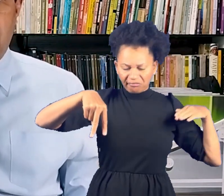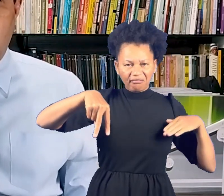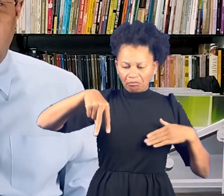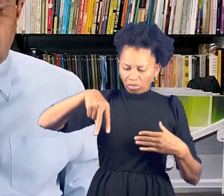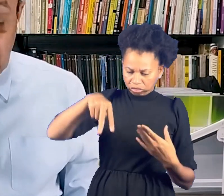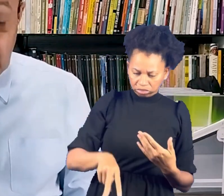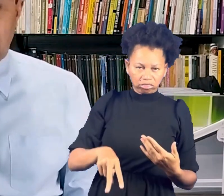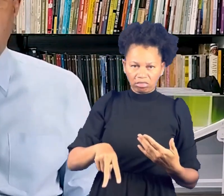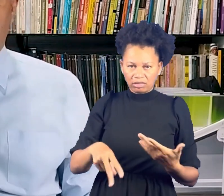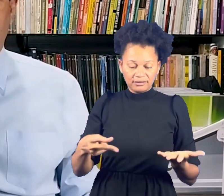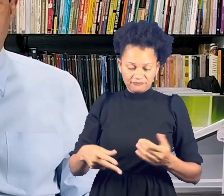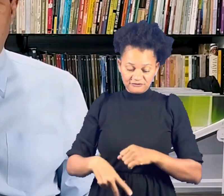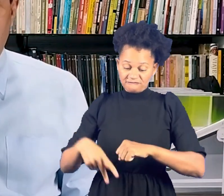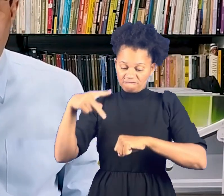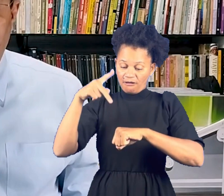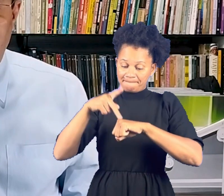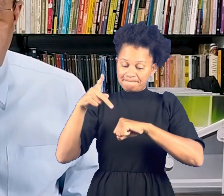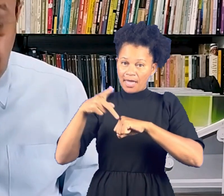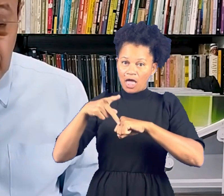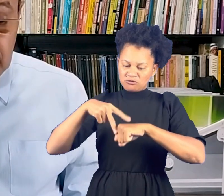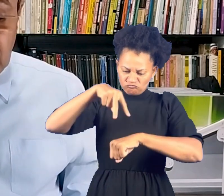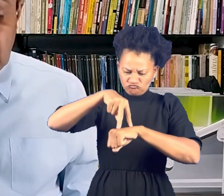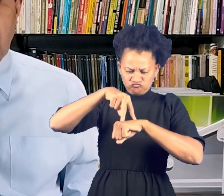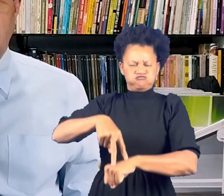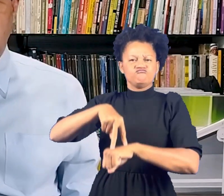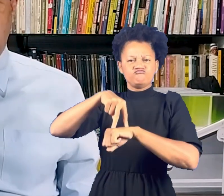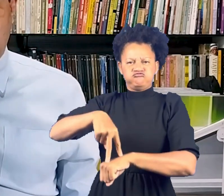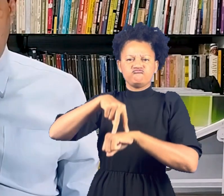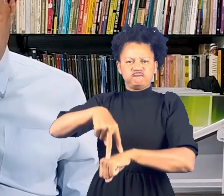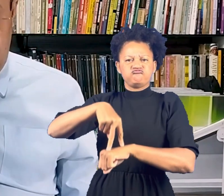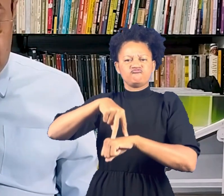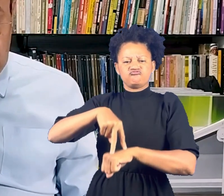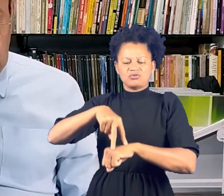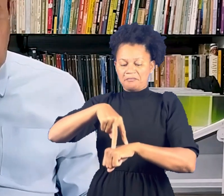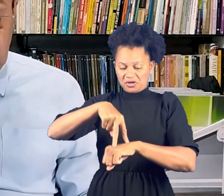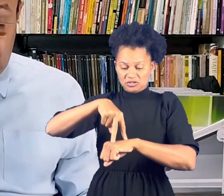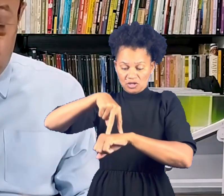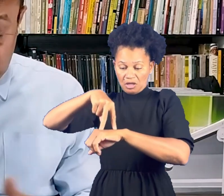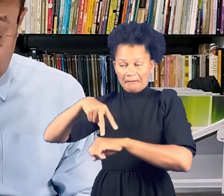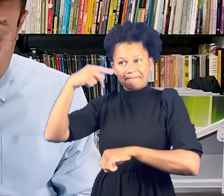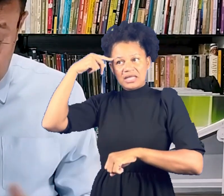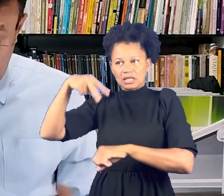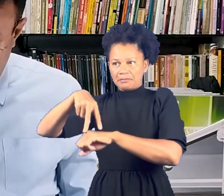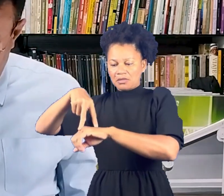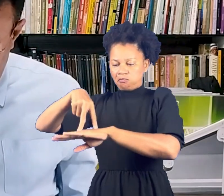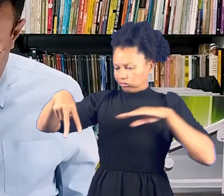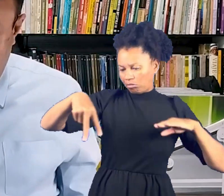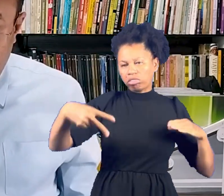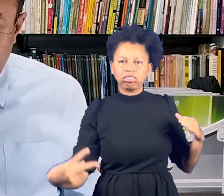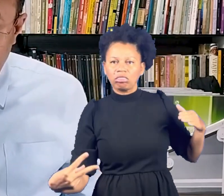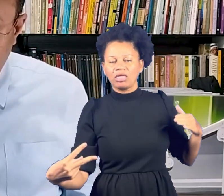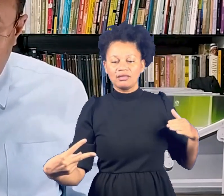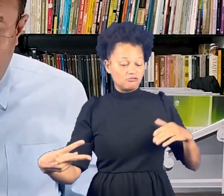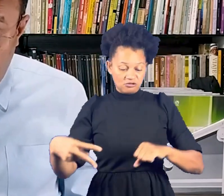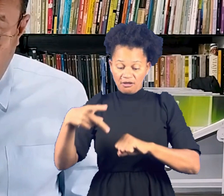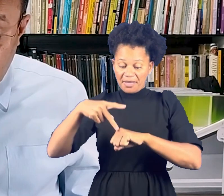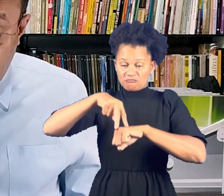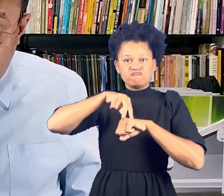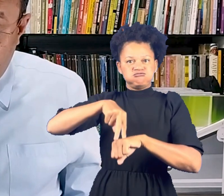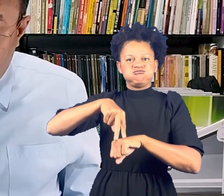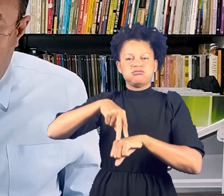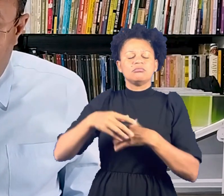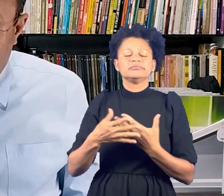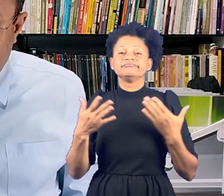está em cima da rocha. Quem está em cima da rocha não tem medo de tapete que é puxado. Muito bem. Então,